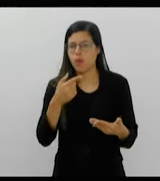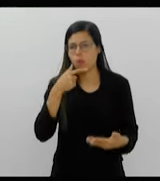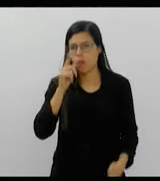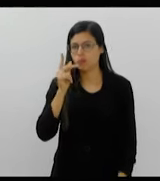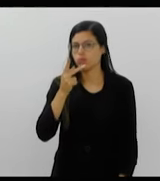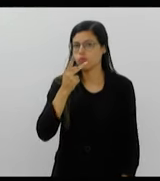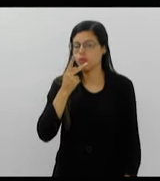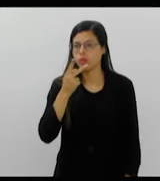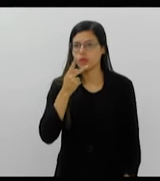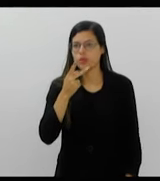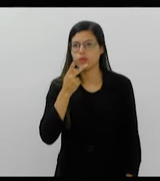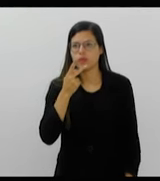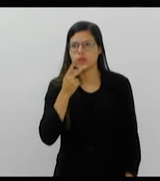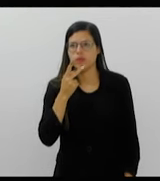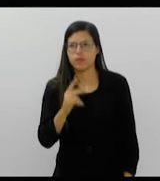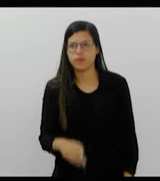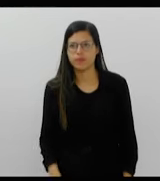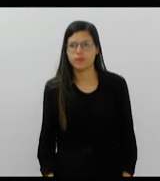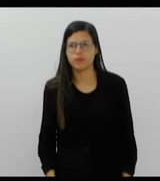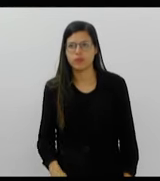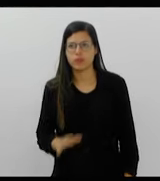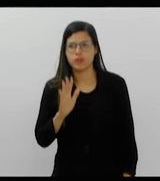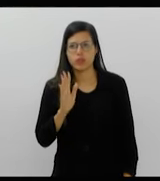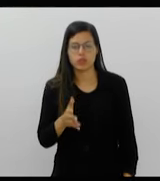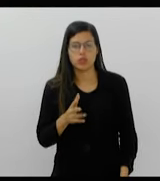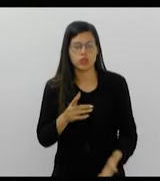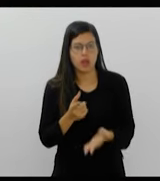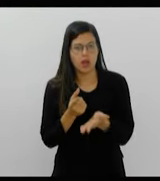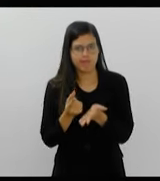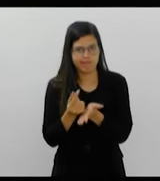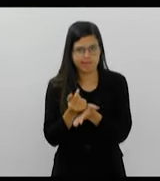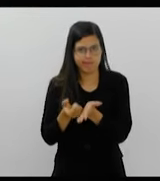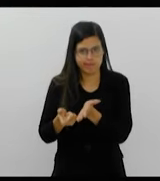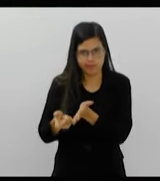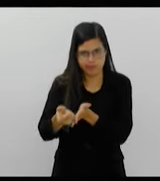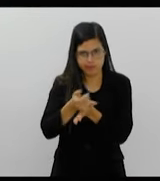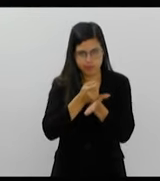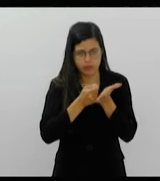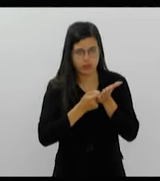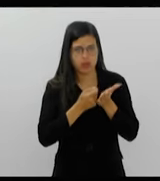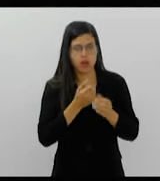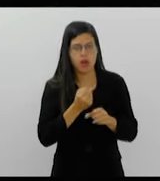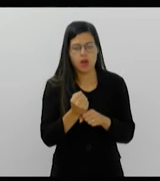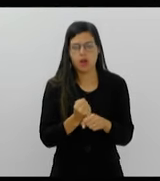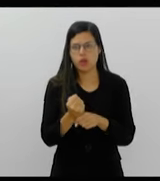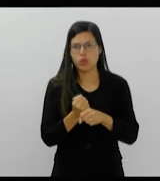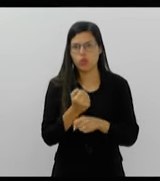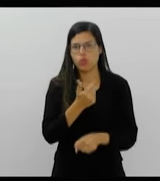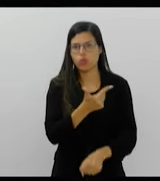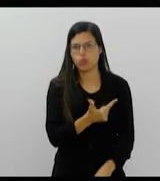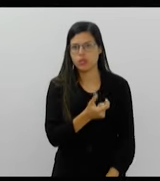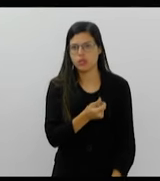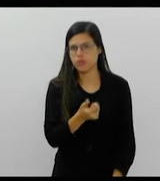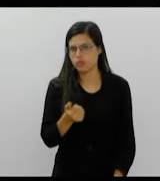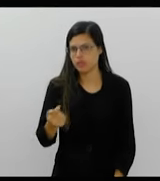ontem, que já no regime de recuperação fiscal de 2017,